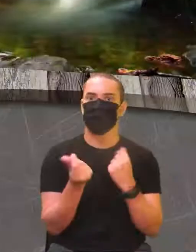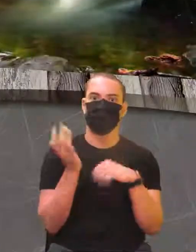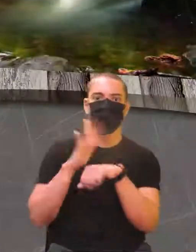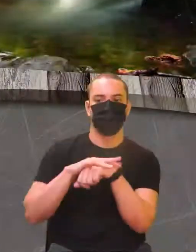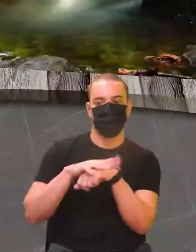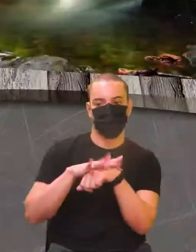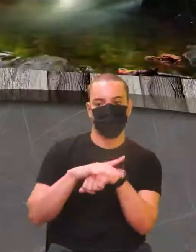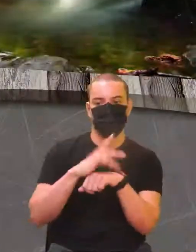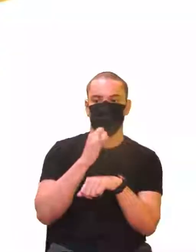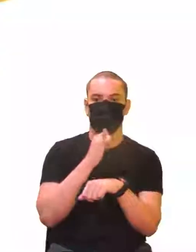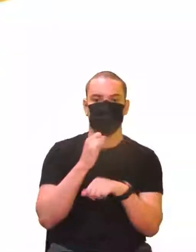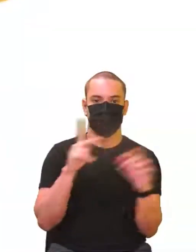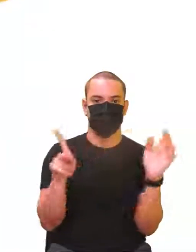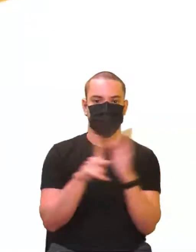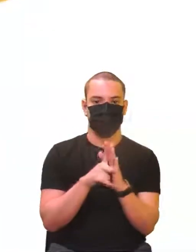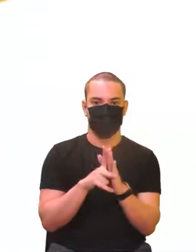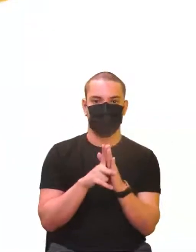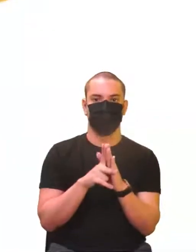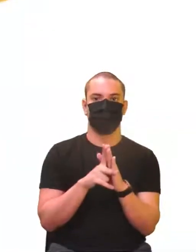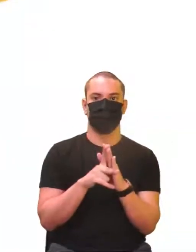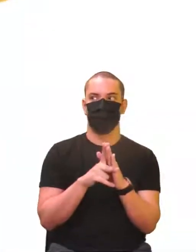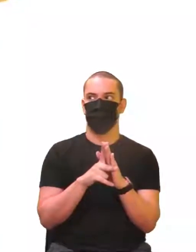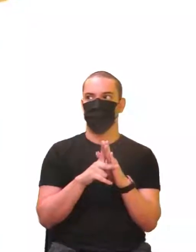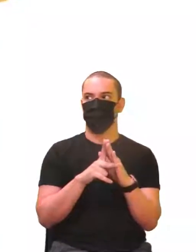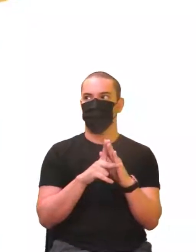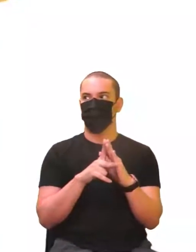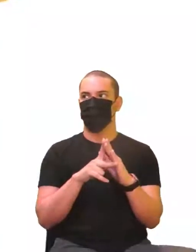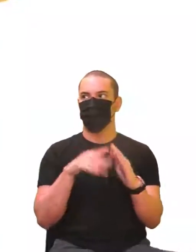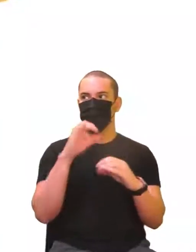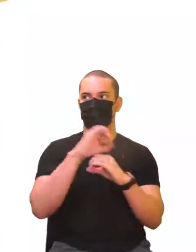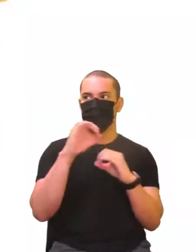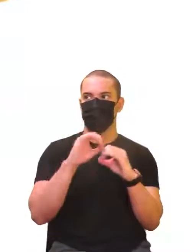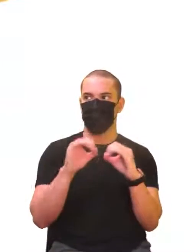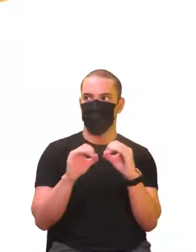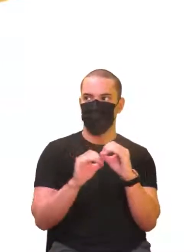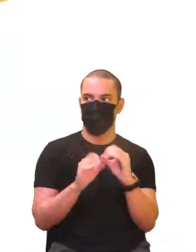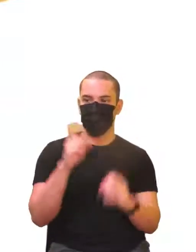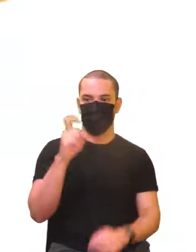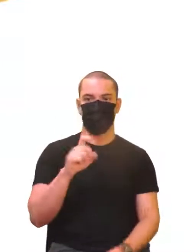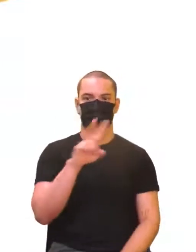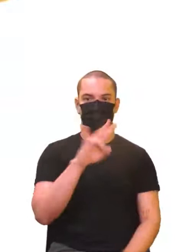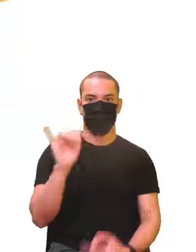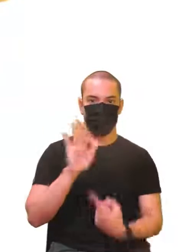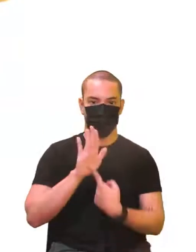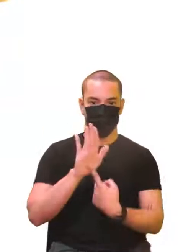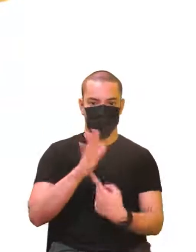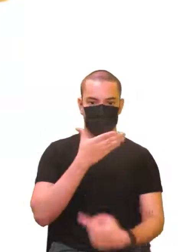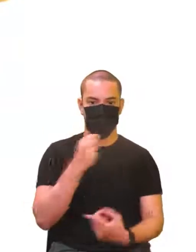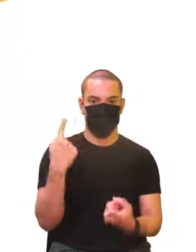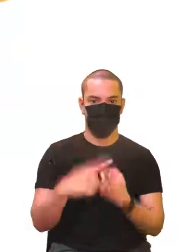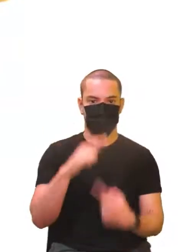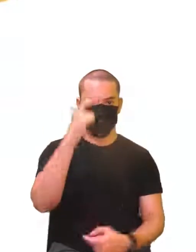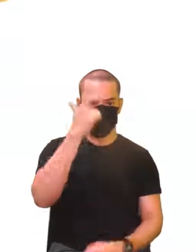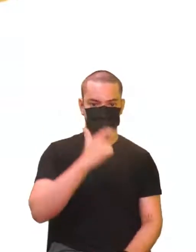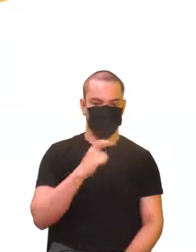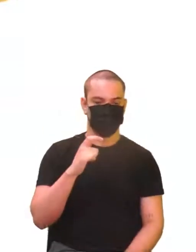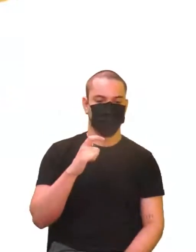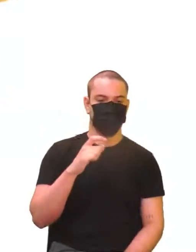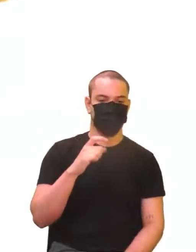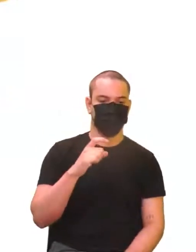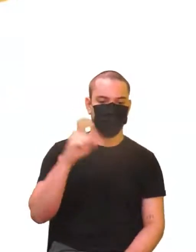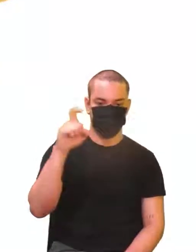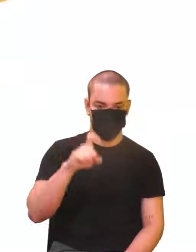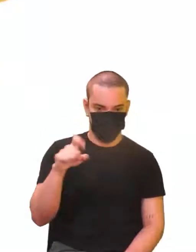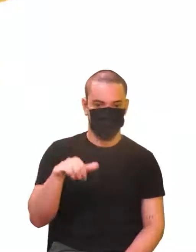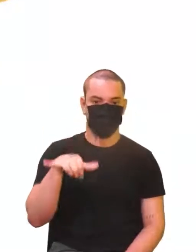doenças, por exemplo, relacionadas ao cromossomo X, vai se apresentar em homem. Por quê? Porque eu sou XY. O X é